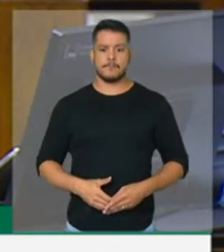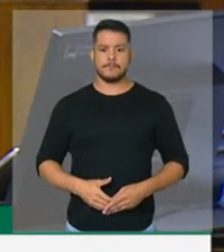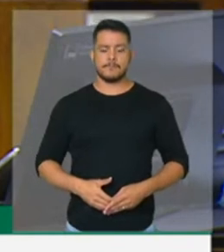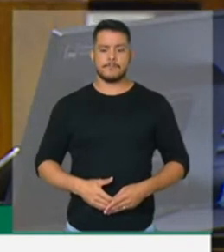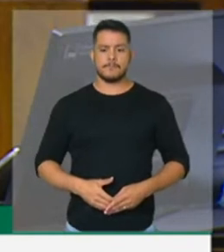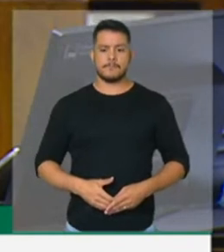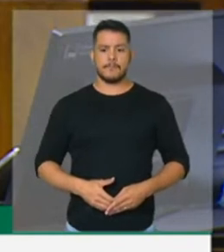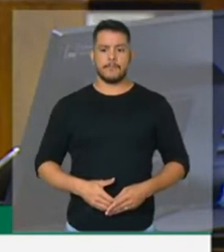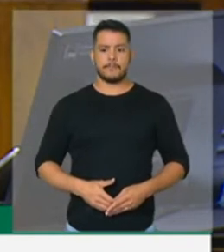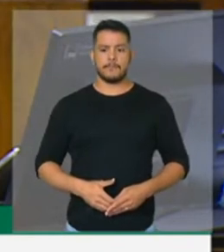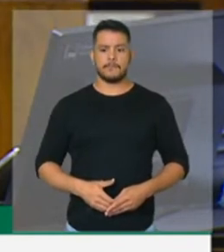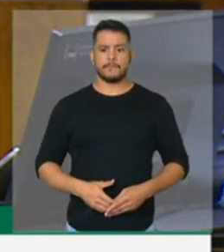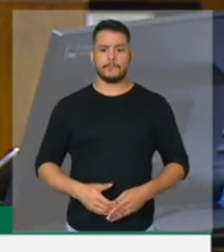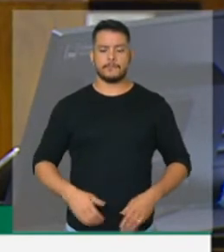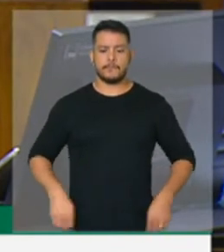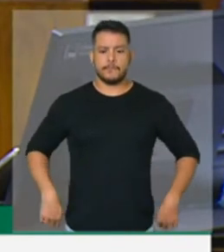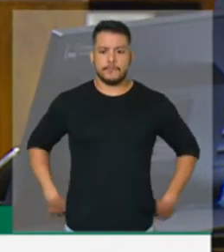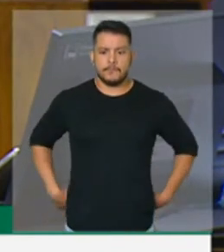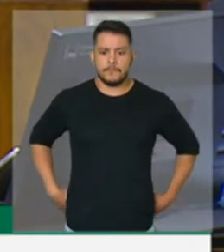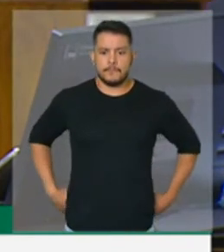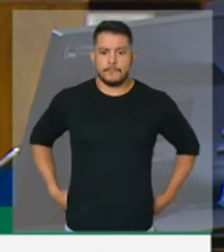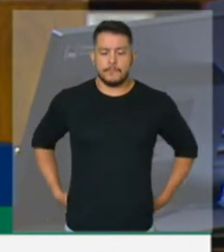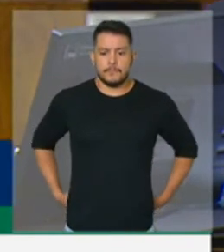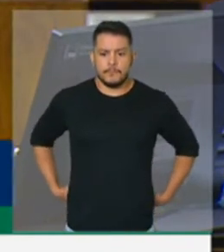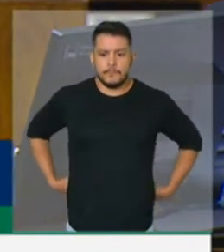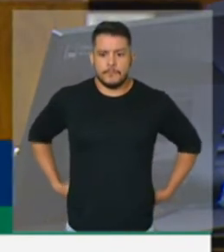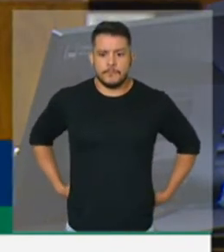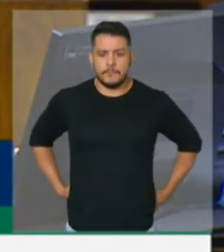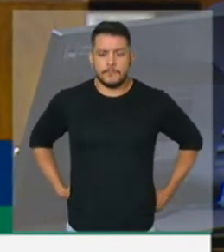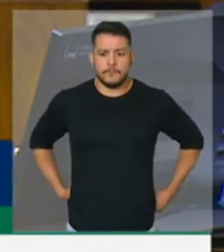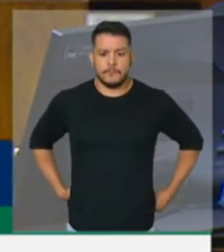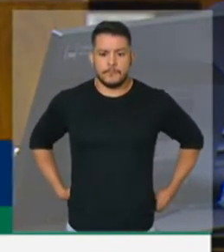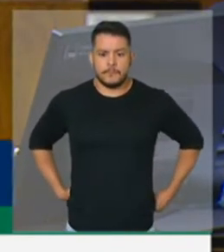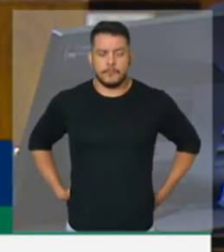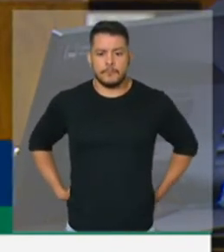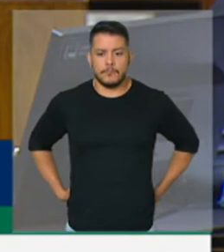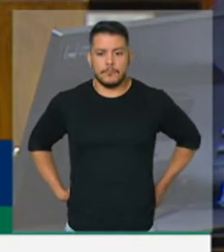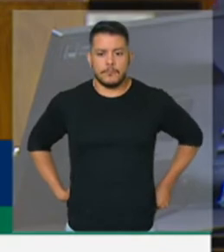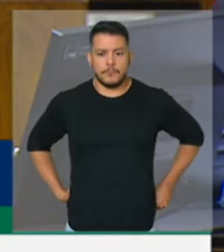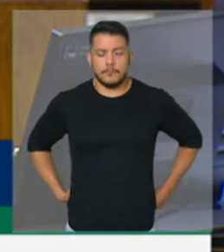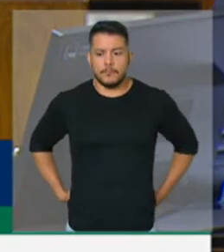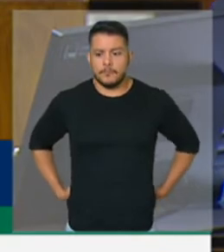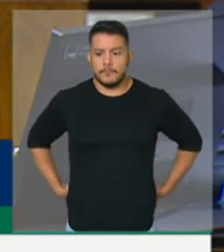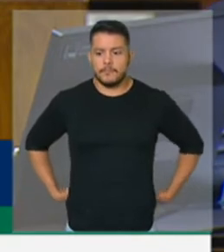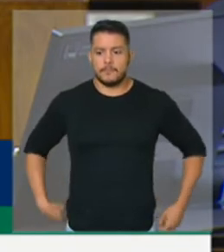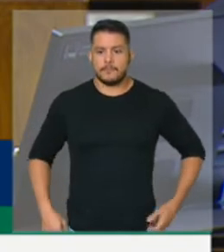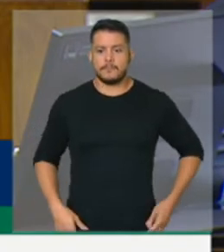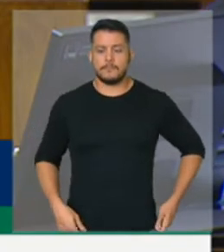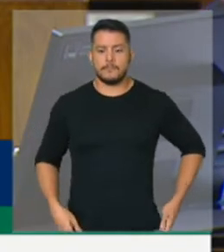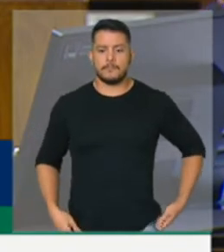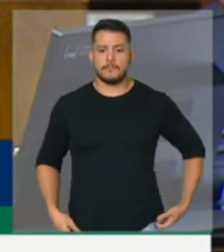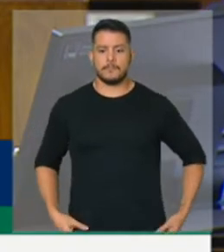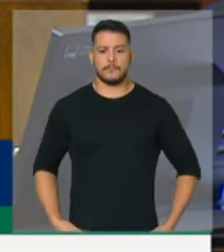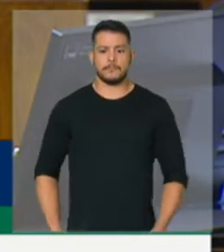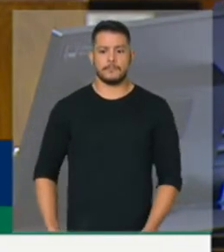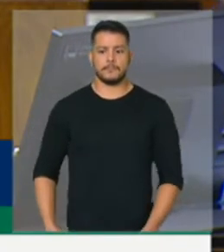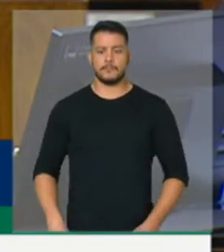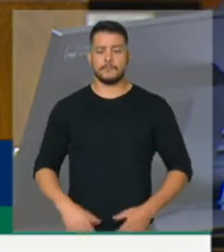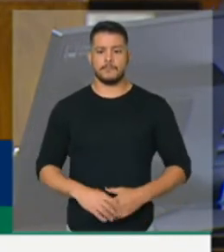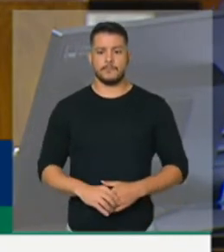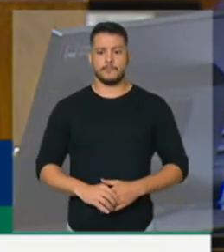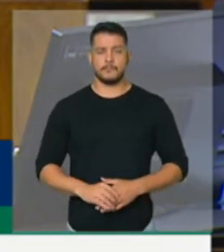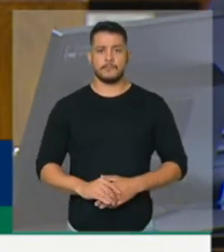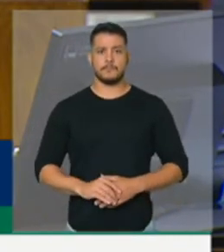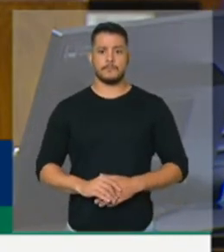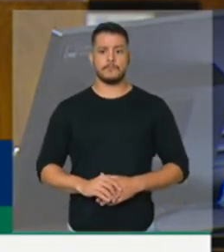Deputado Zenelto pediu pelo tempo de liderança. Antes disso, eu tenho um pedido aqui de questão de ordem para o deputado Alexandre Leite formular, e aí já passa a palavra a